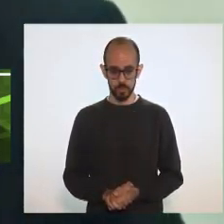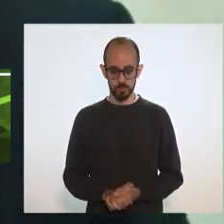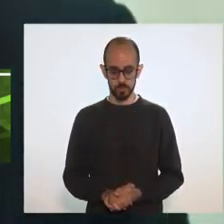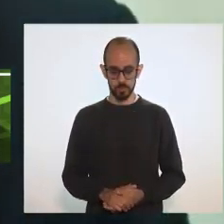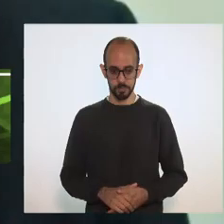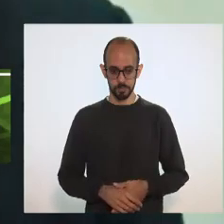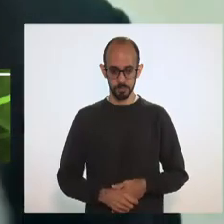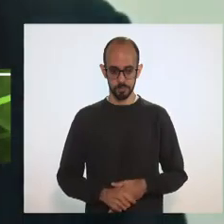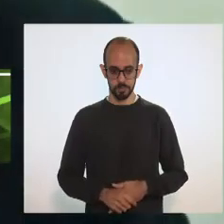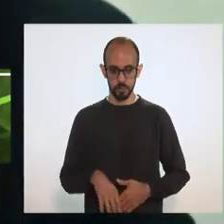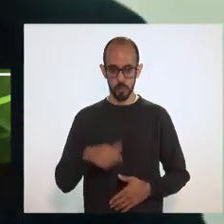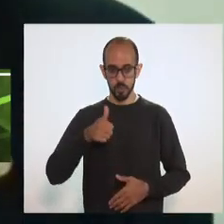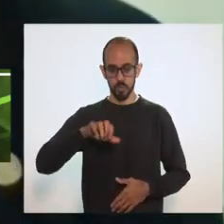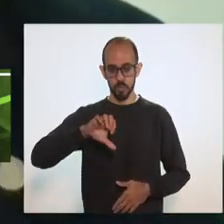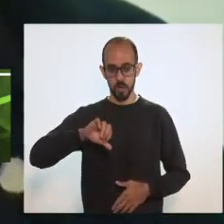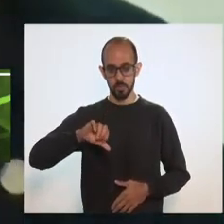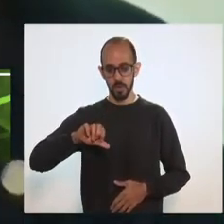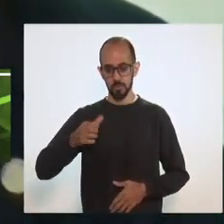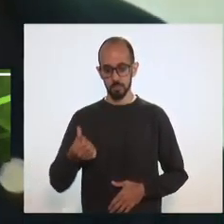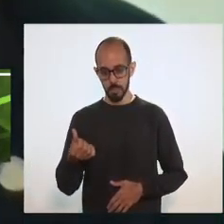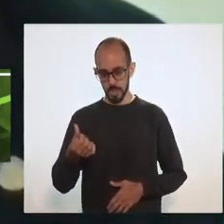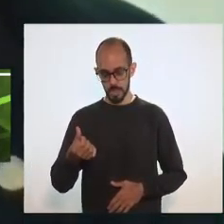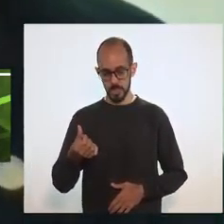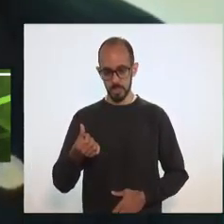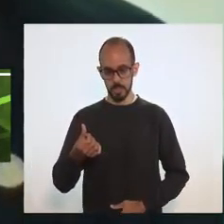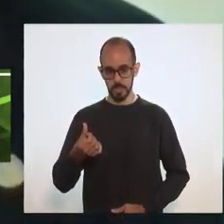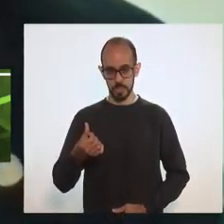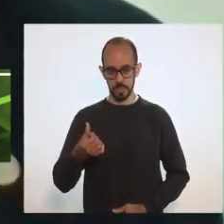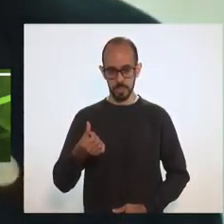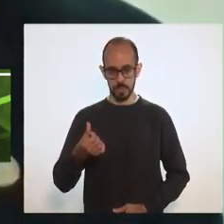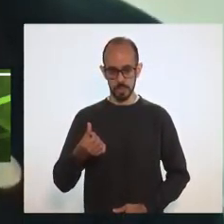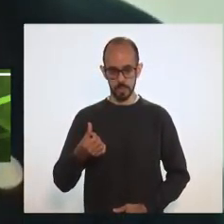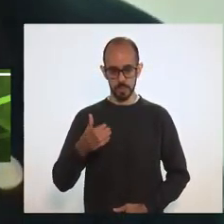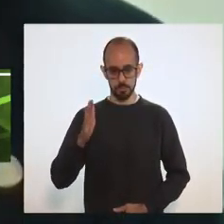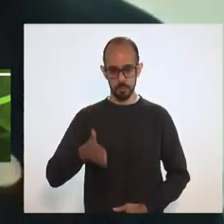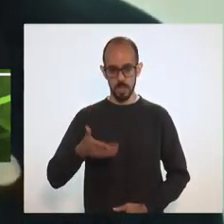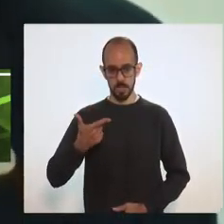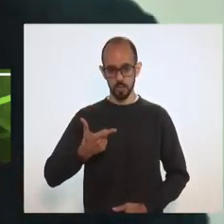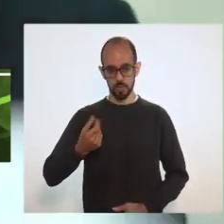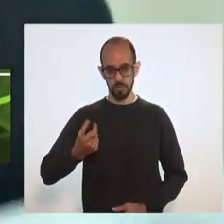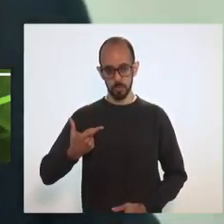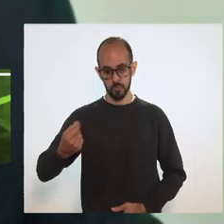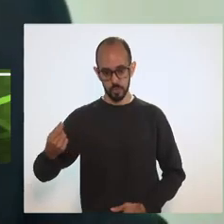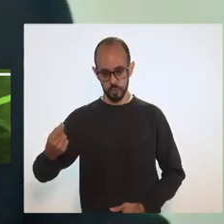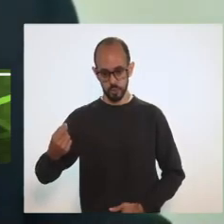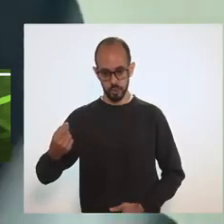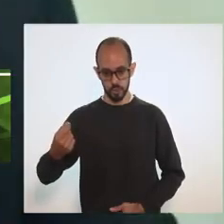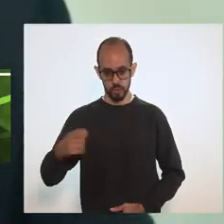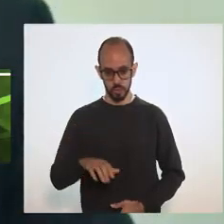Estamos com um probleminha aqui, estamos sem o número do projeto.